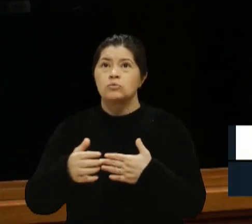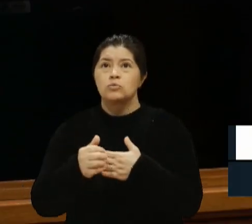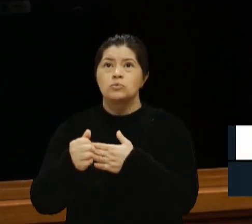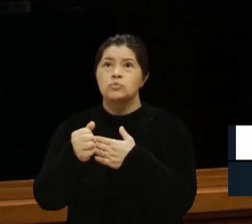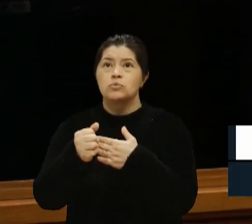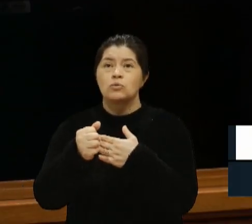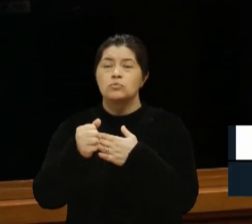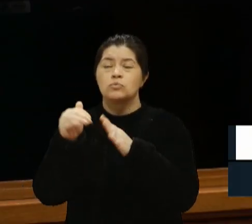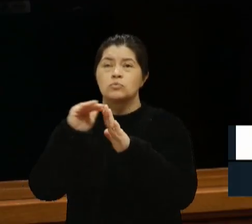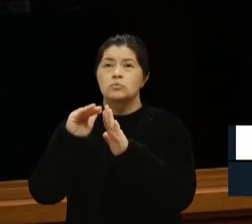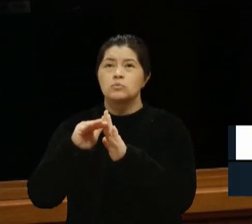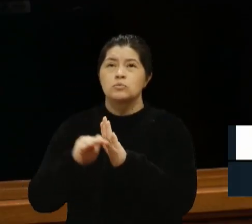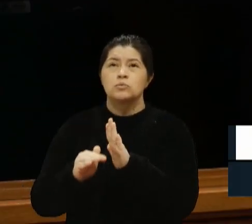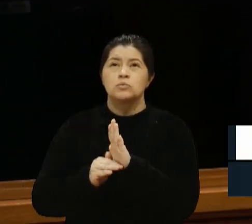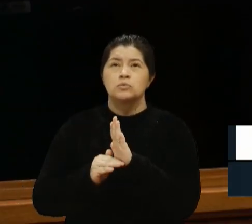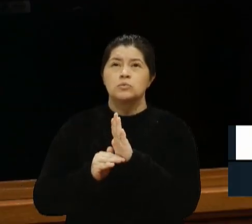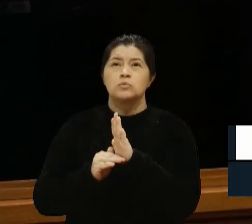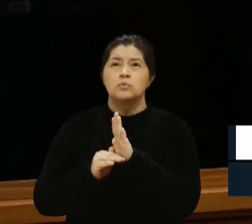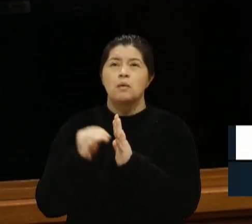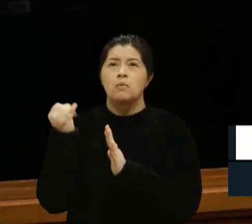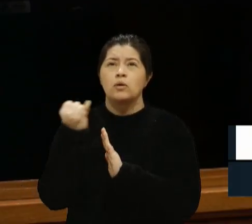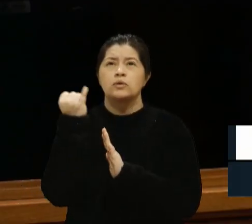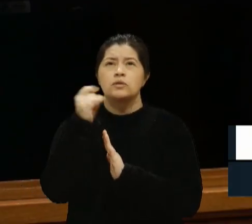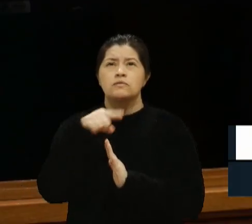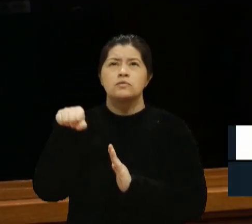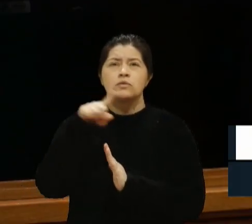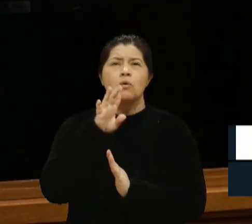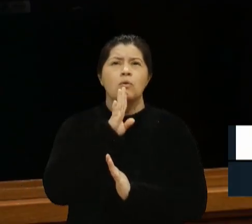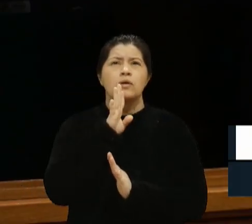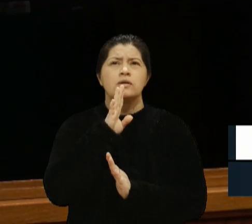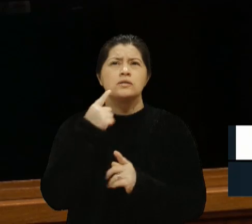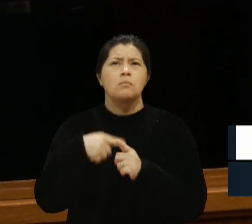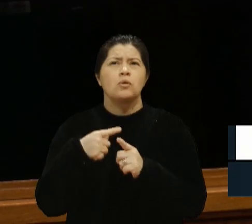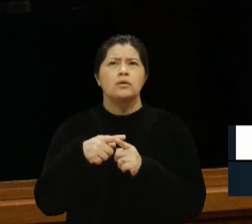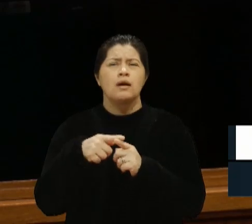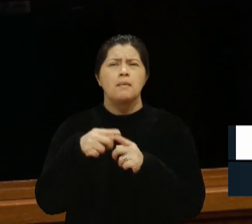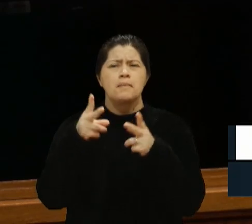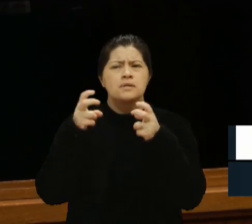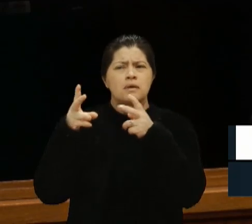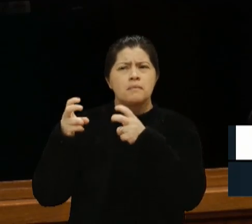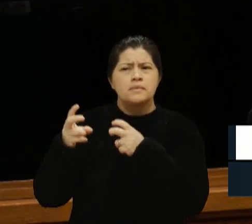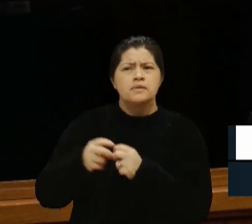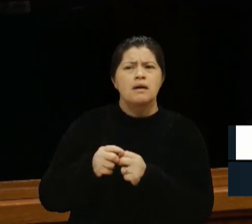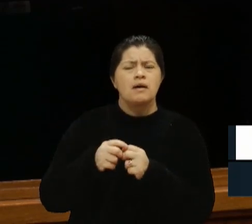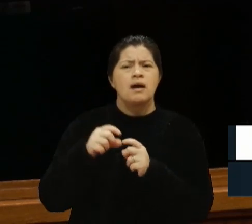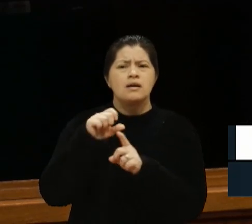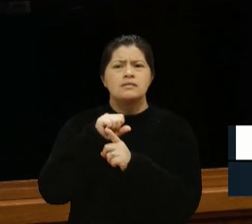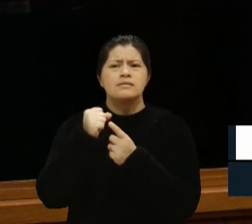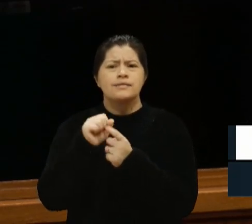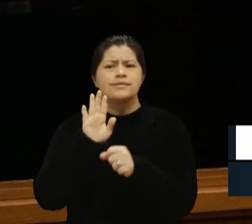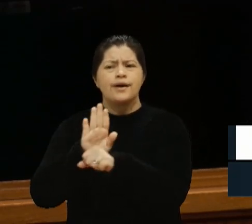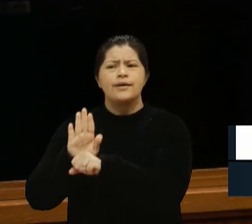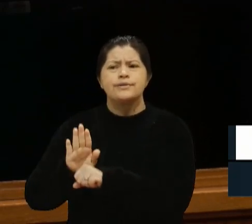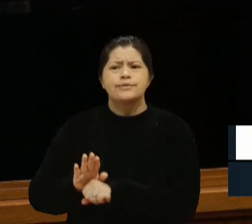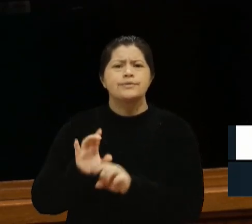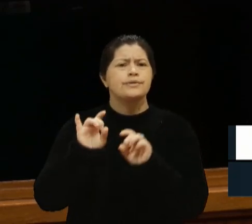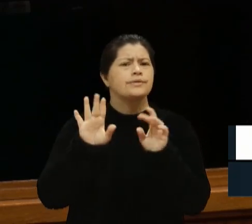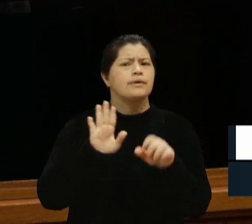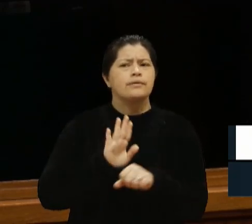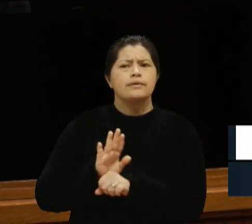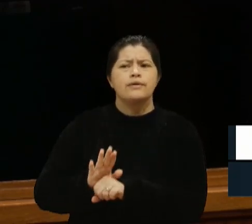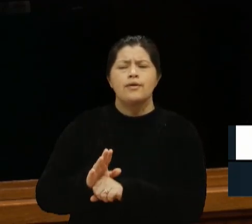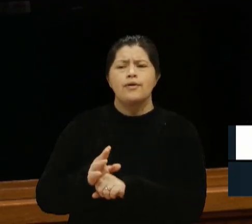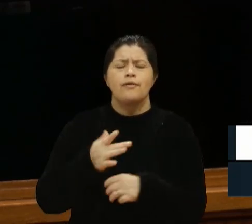as suas diretrizes, é fundamental que se conheça, porque ainda se tem uma percepção de que a assistência ela é caridade, de que a assistência ela